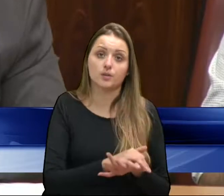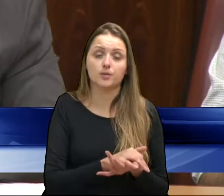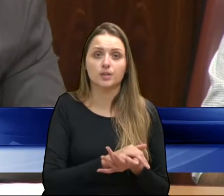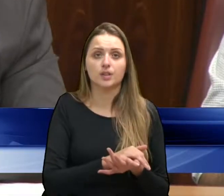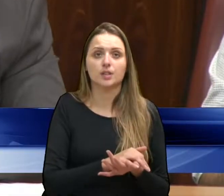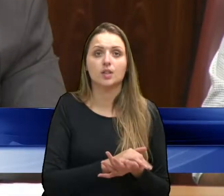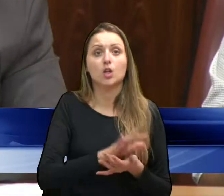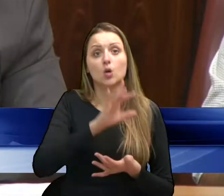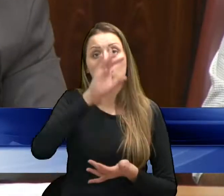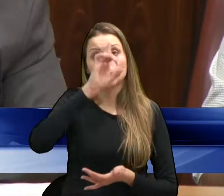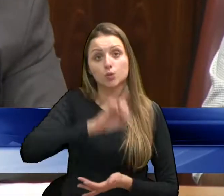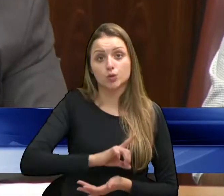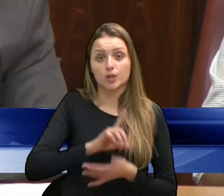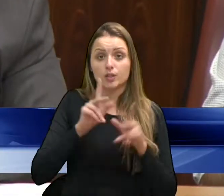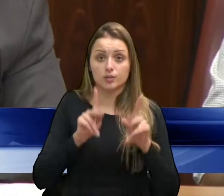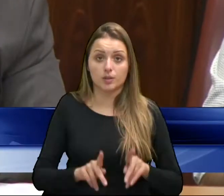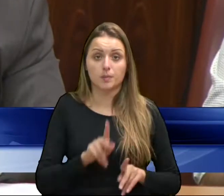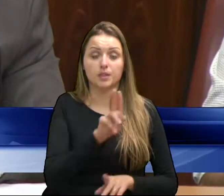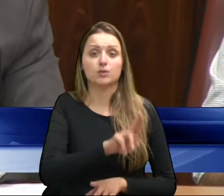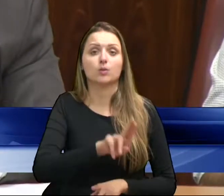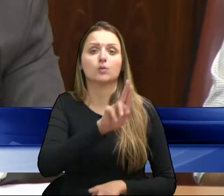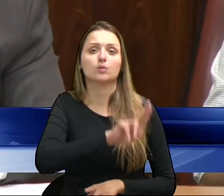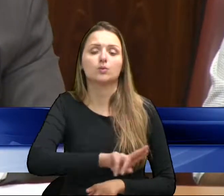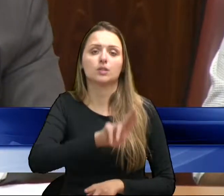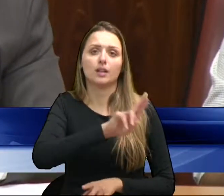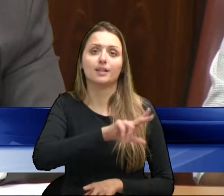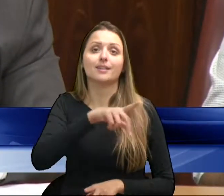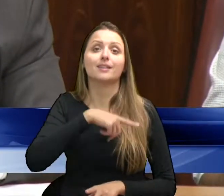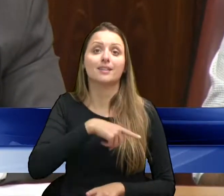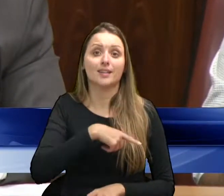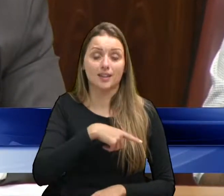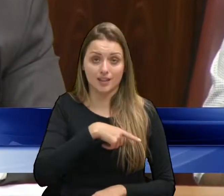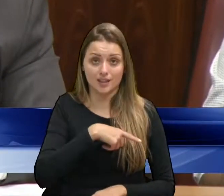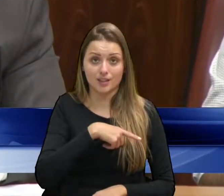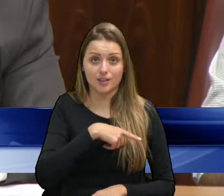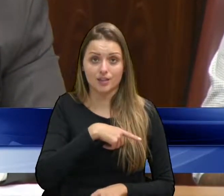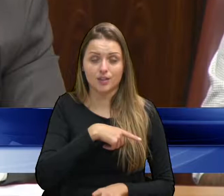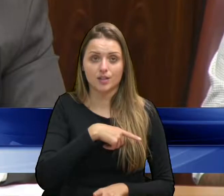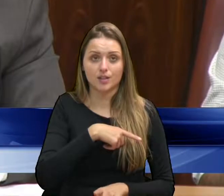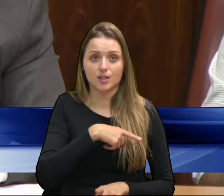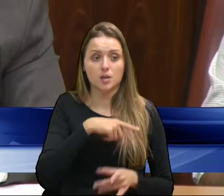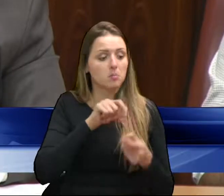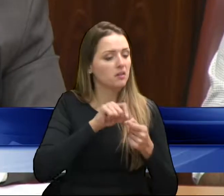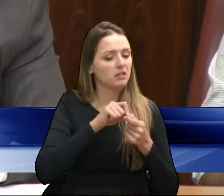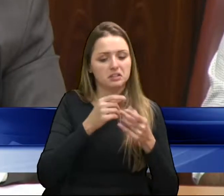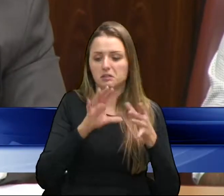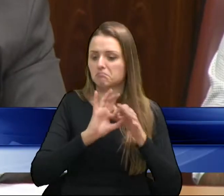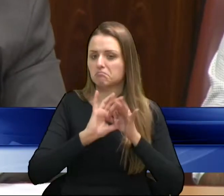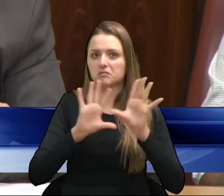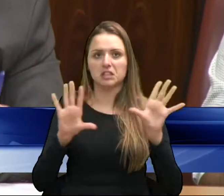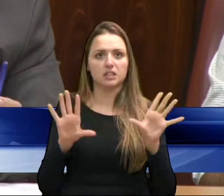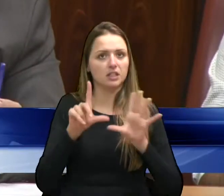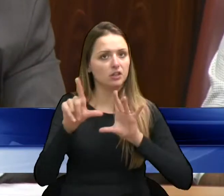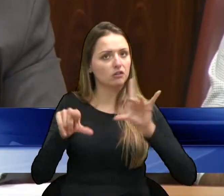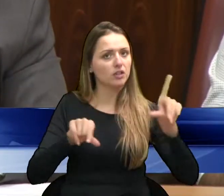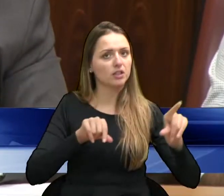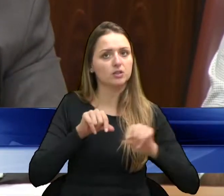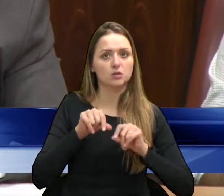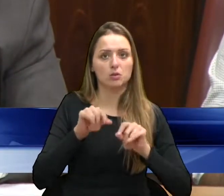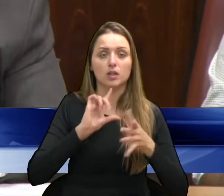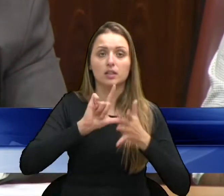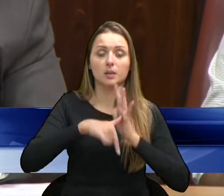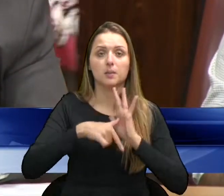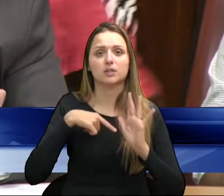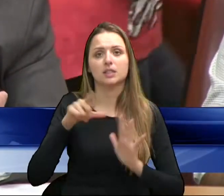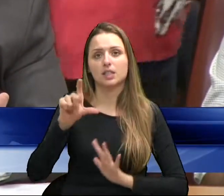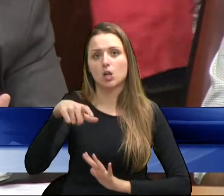esse direito do usuário esteja contido para ele fazer a livre escolha dele, de posse desse cartão, onde ele